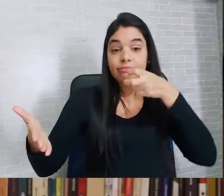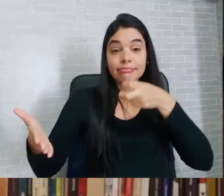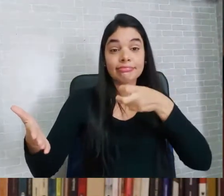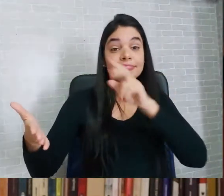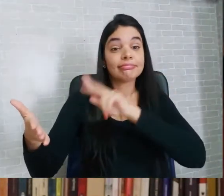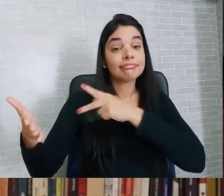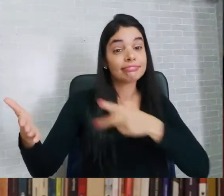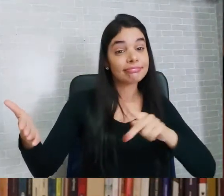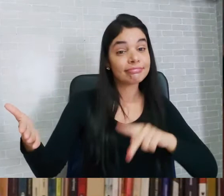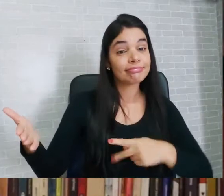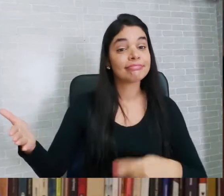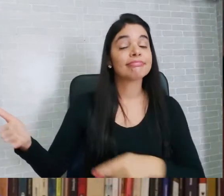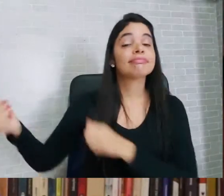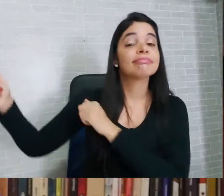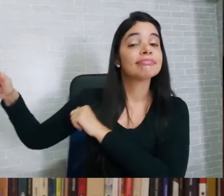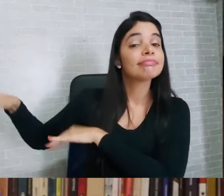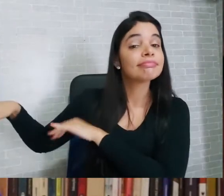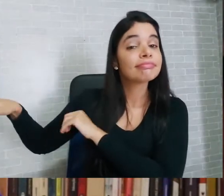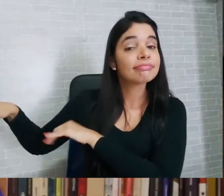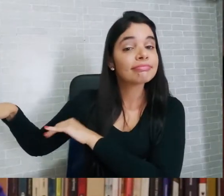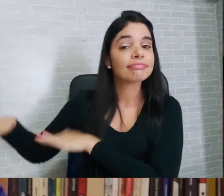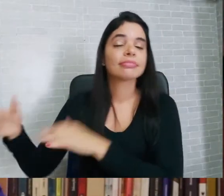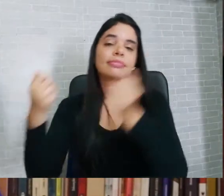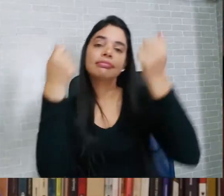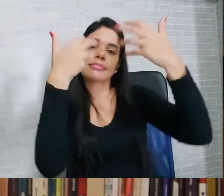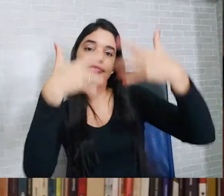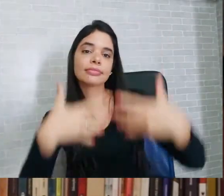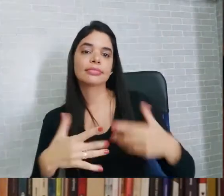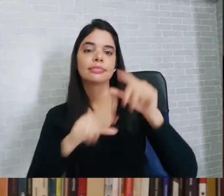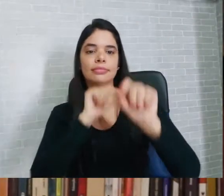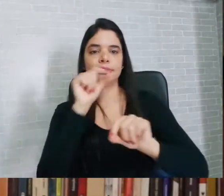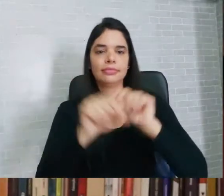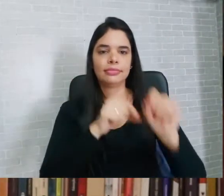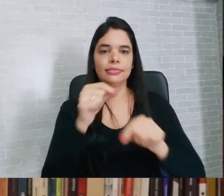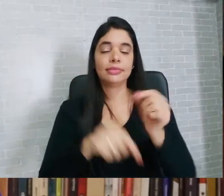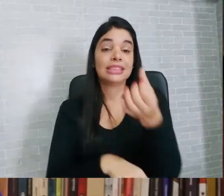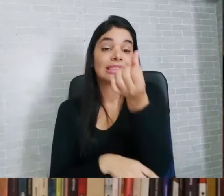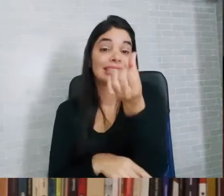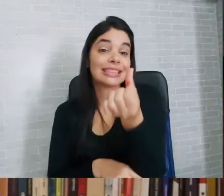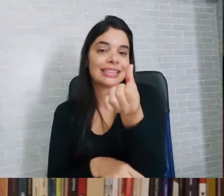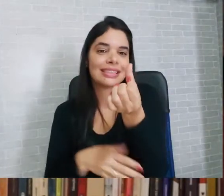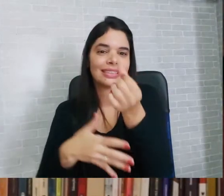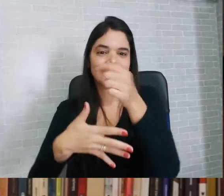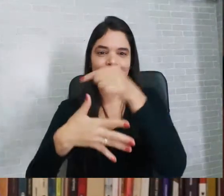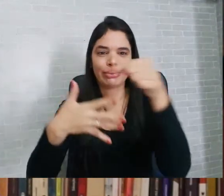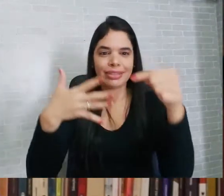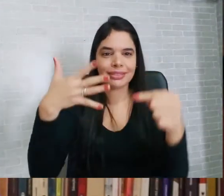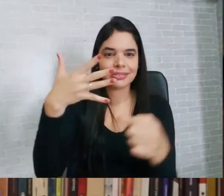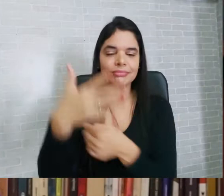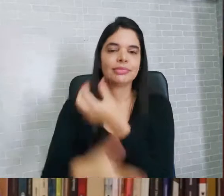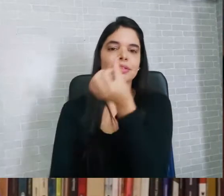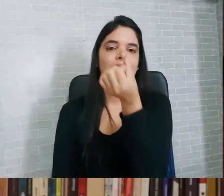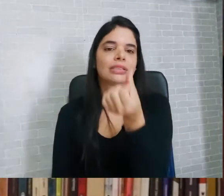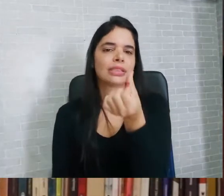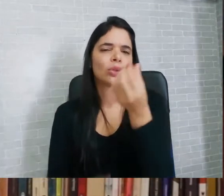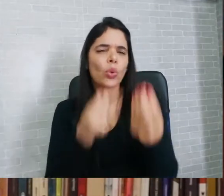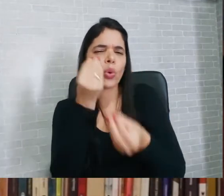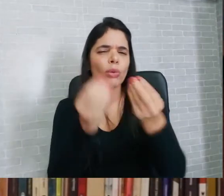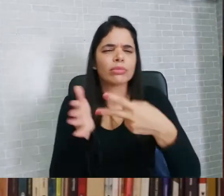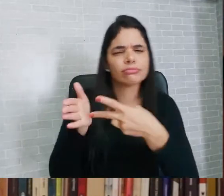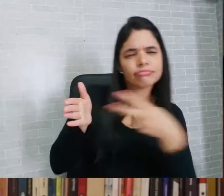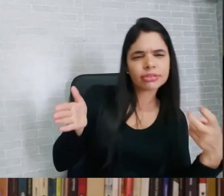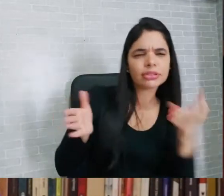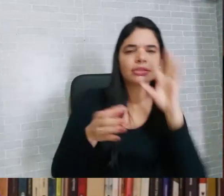guianense, e ele vai fazer, ele tem uma classificação de 6 casos. Como é que a gente pode identificar os autores da Guiana